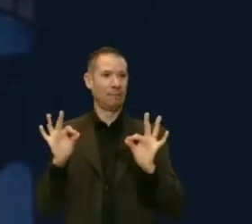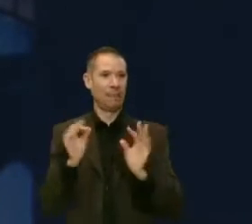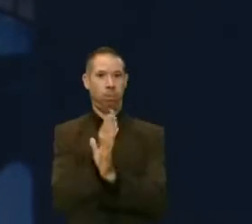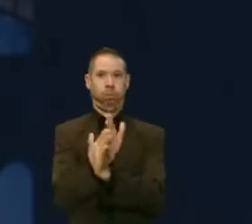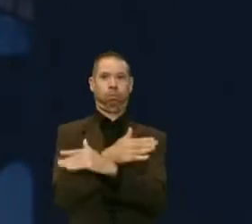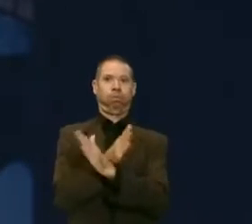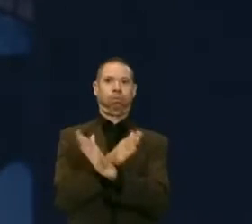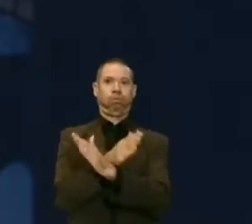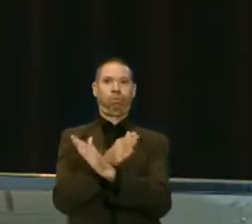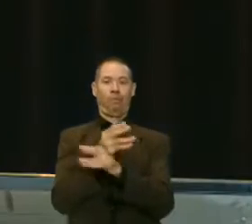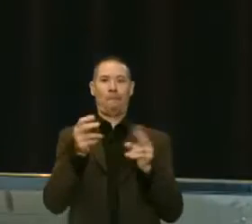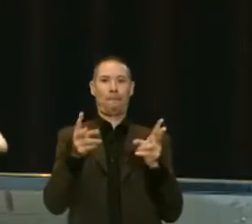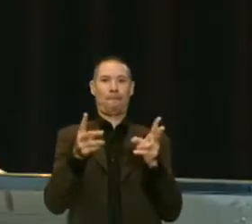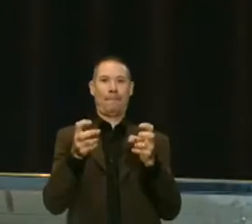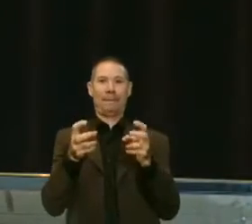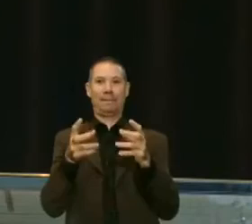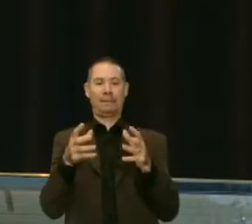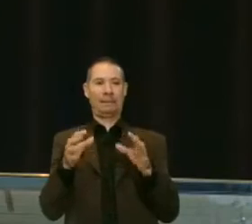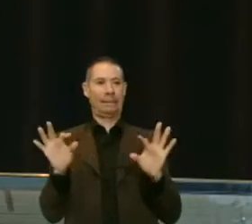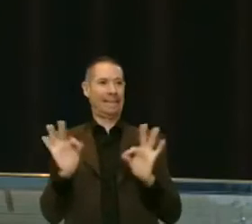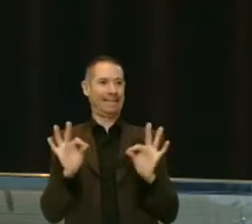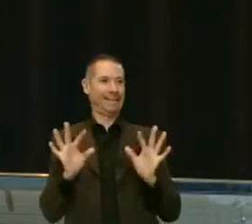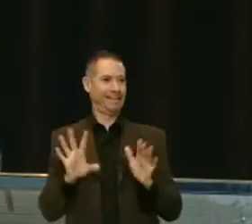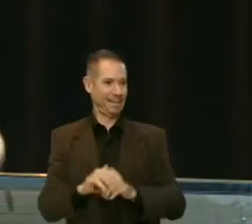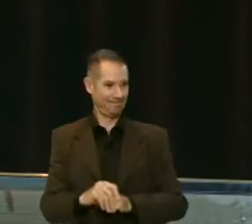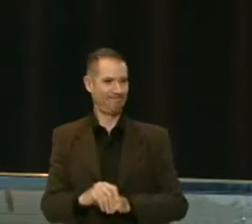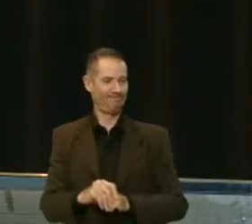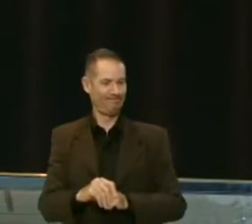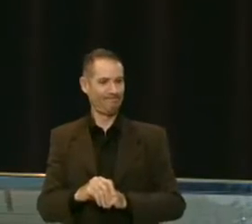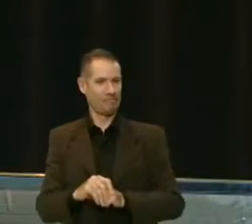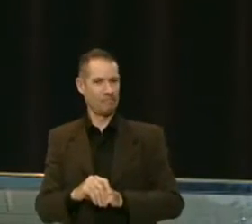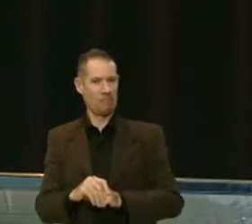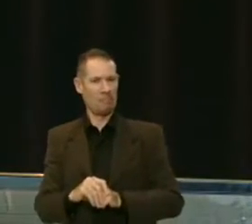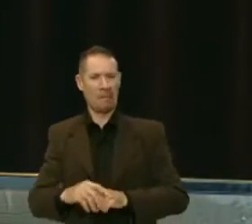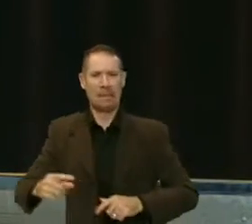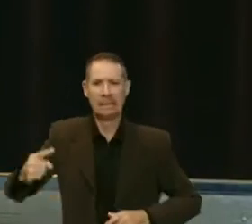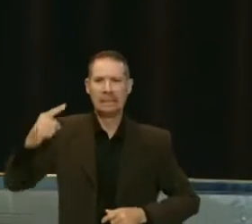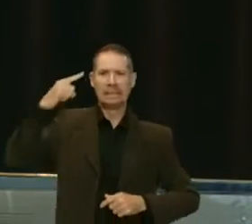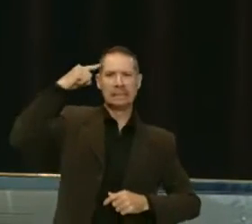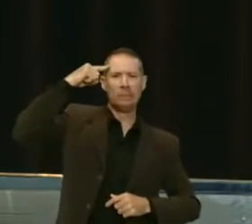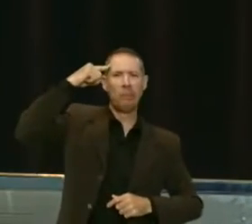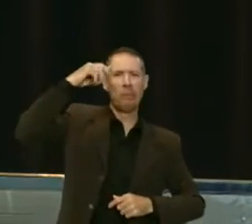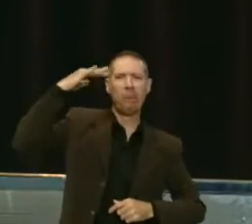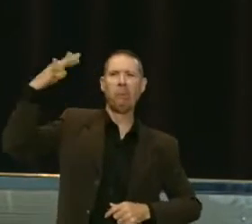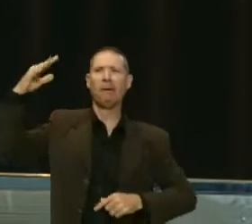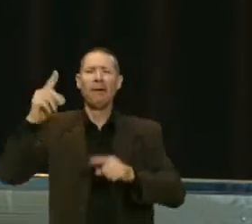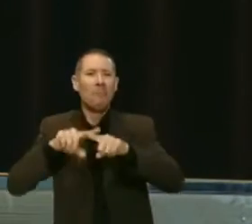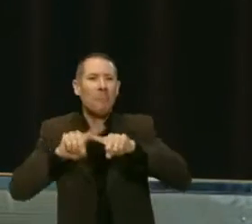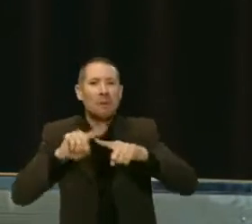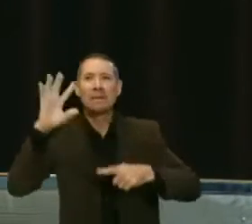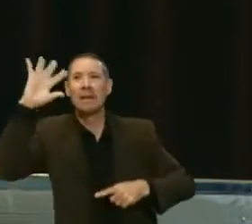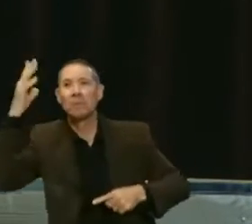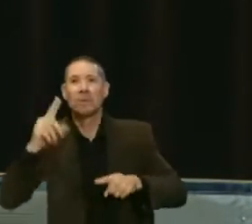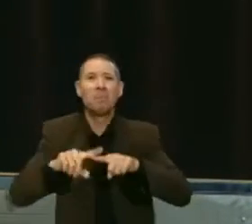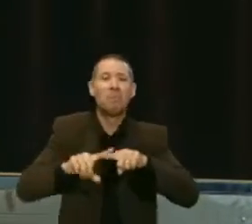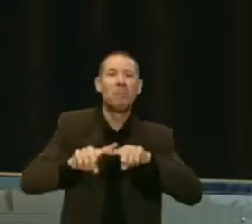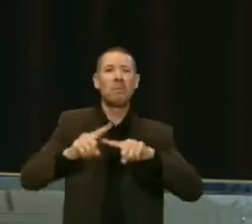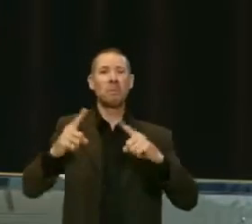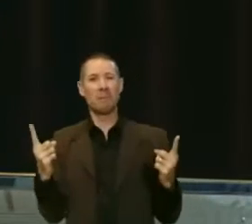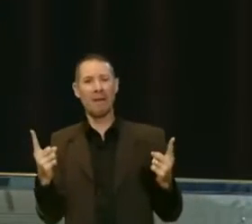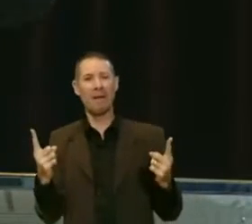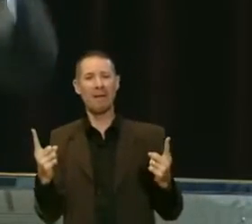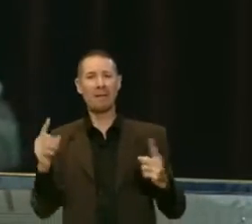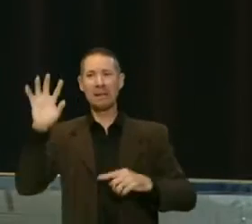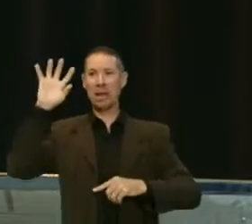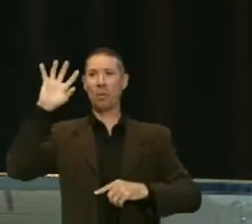enxergar perspectivas. Perguntas vêm à mente: por que isso aconteceu? Por que